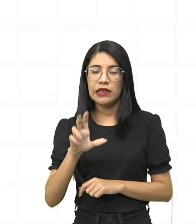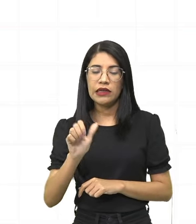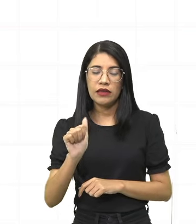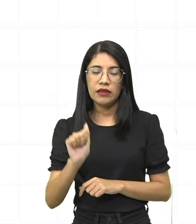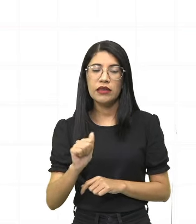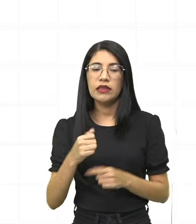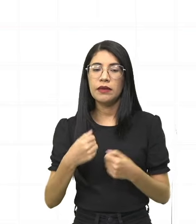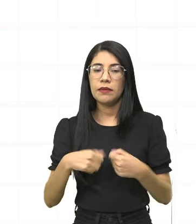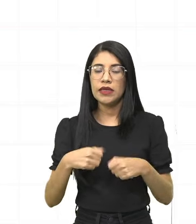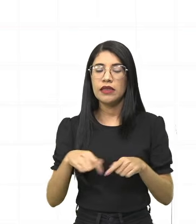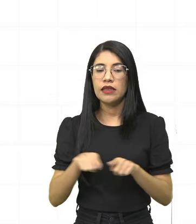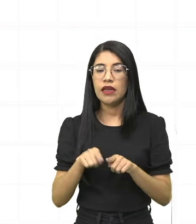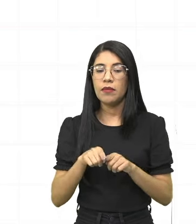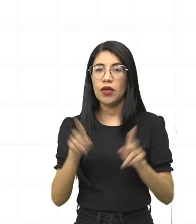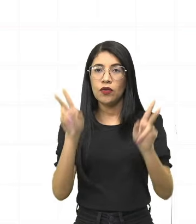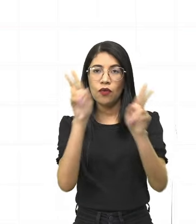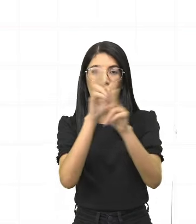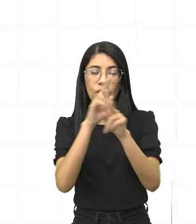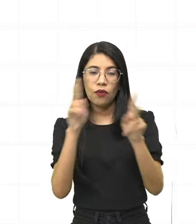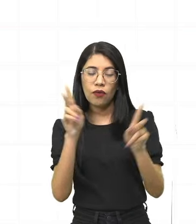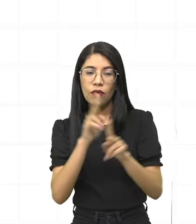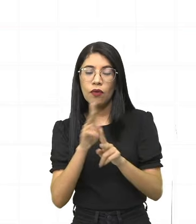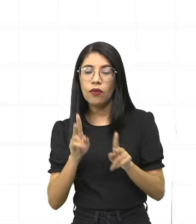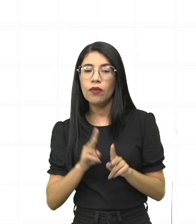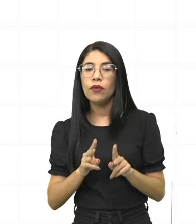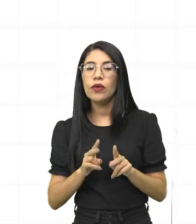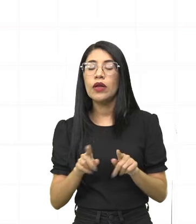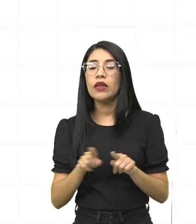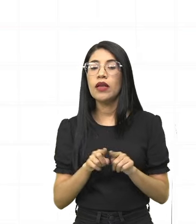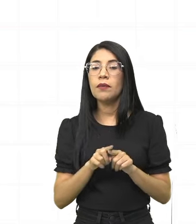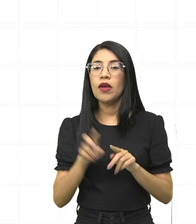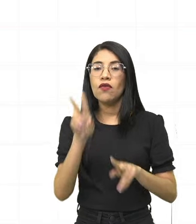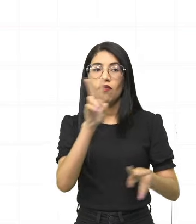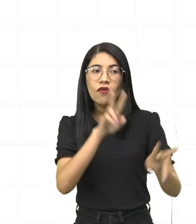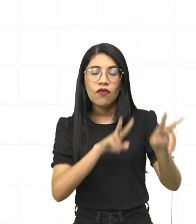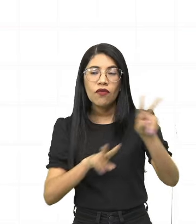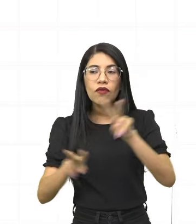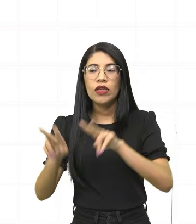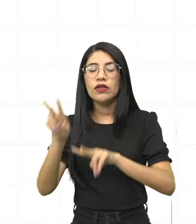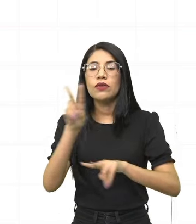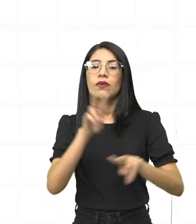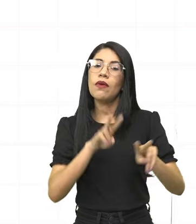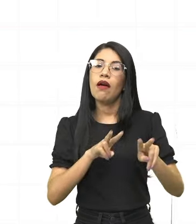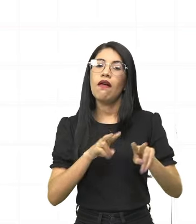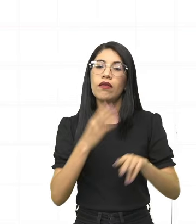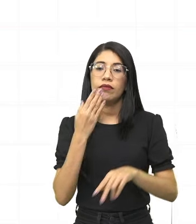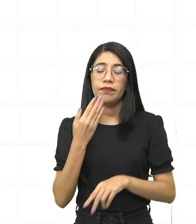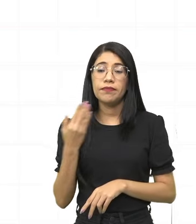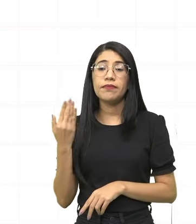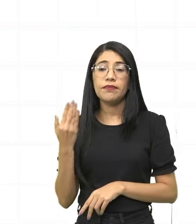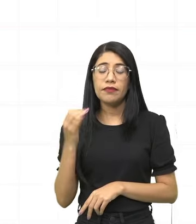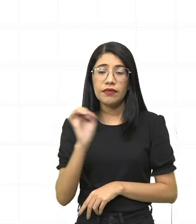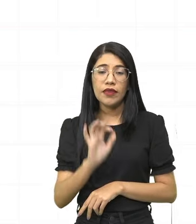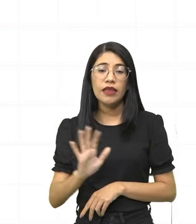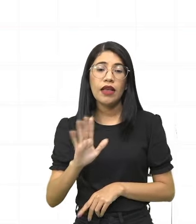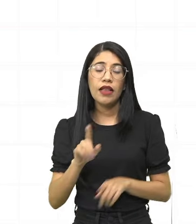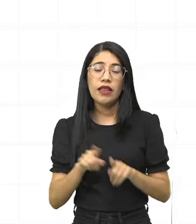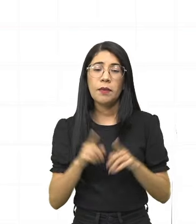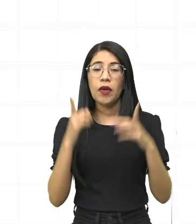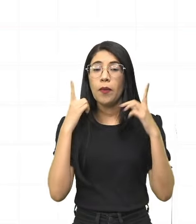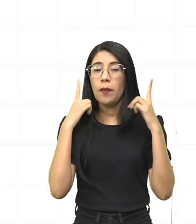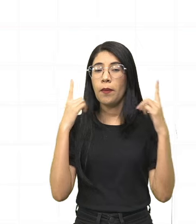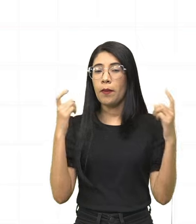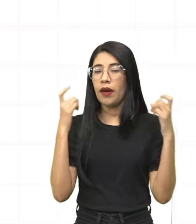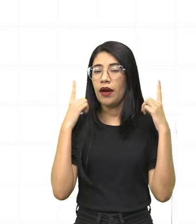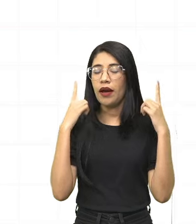da movimentação do ar. Temos também o impacto visual, como vocês podem observar aí na imagem, além dos ruídos, né?